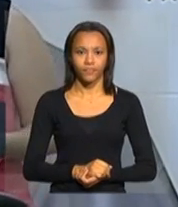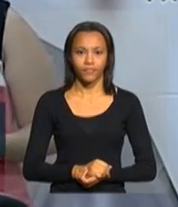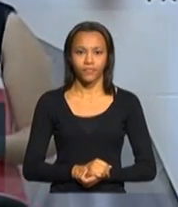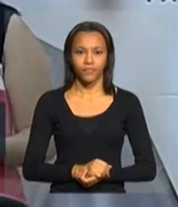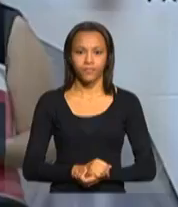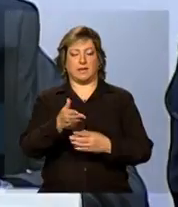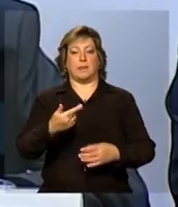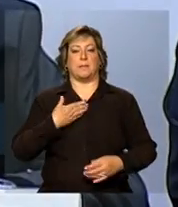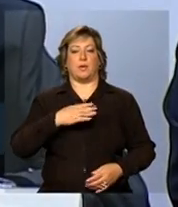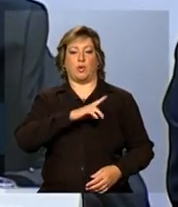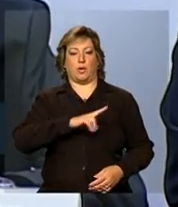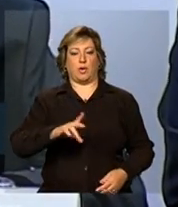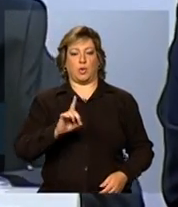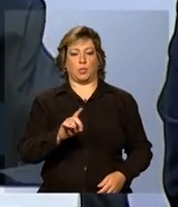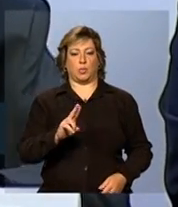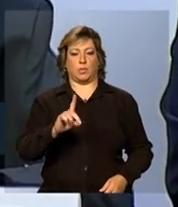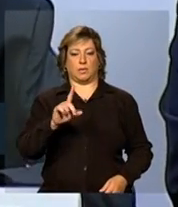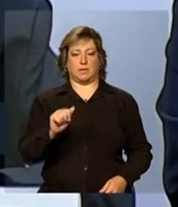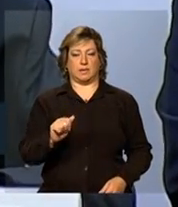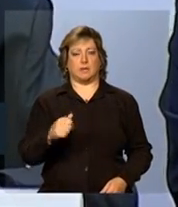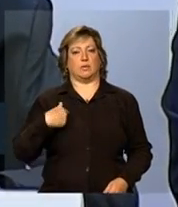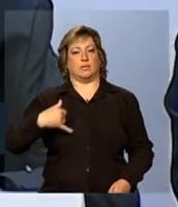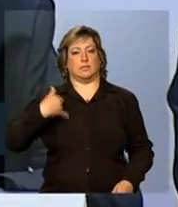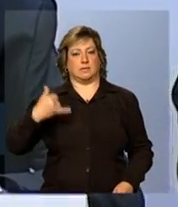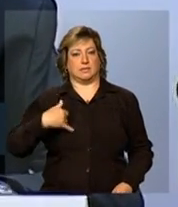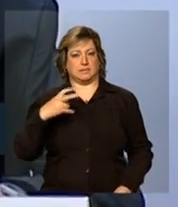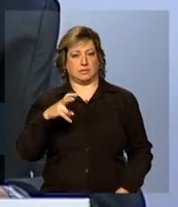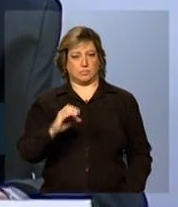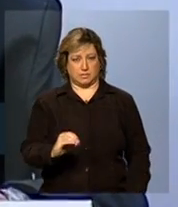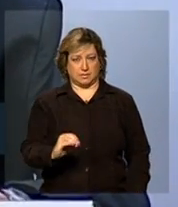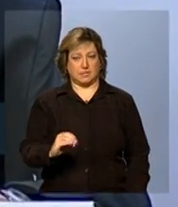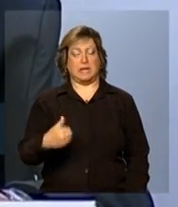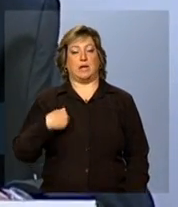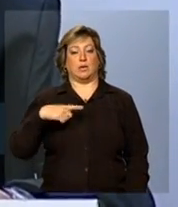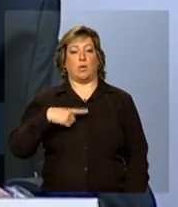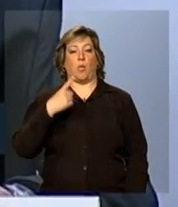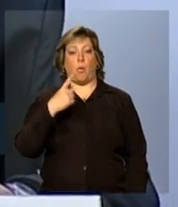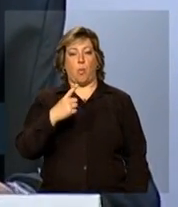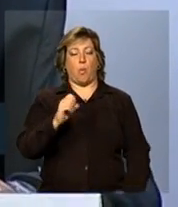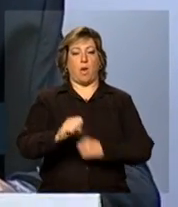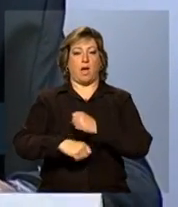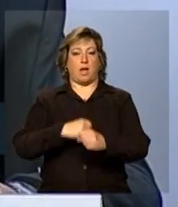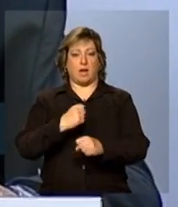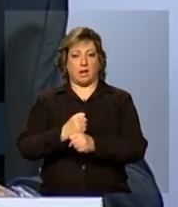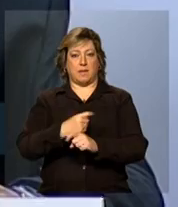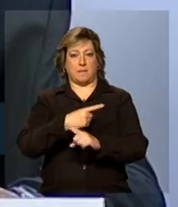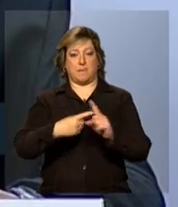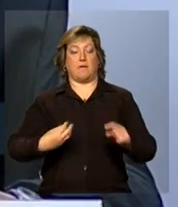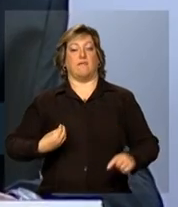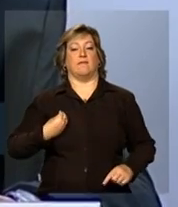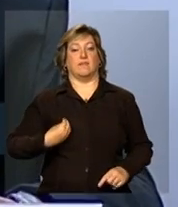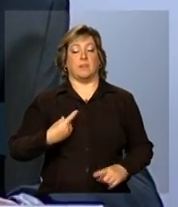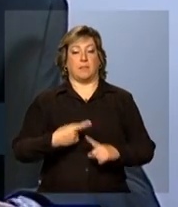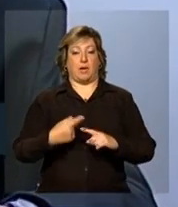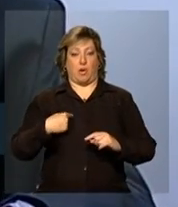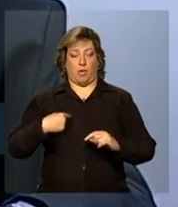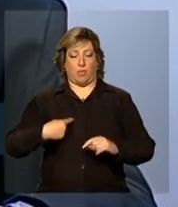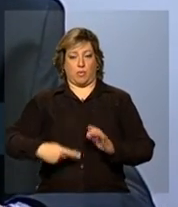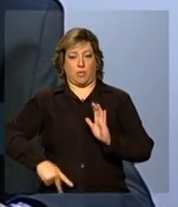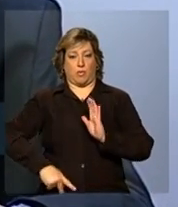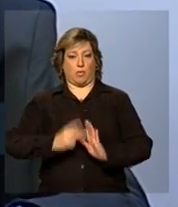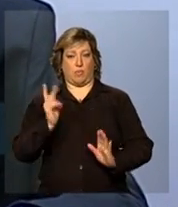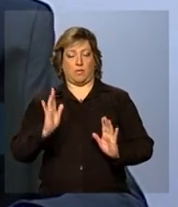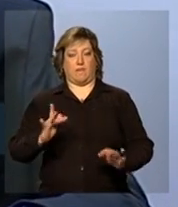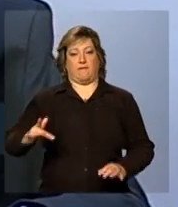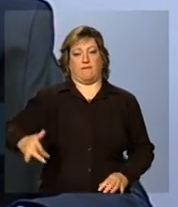Meu nome é Duda Ribeiro, tenho 50 anos, eu tenho 1 ano e 8 meses de vida. Eu fui transplantado